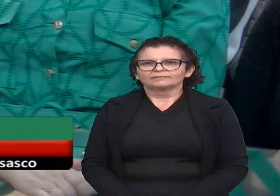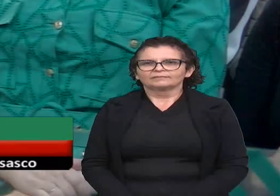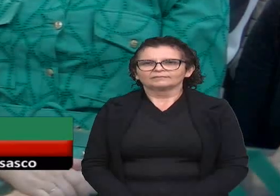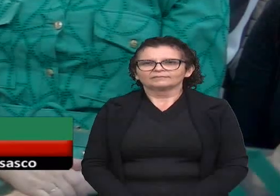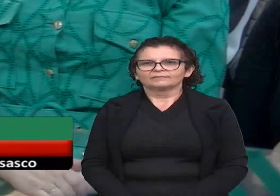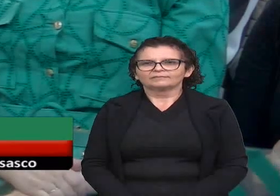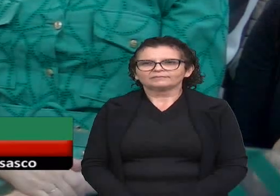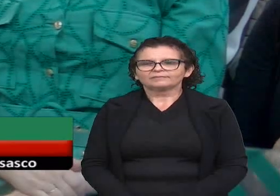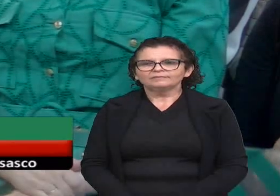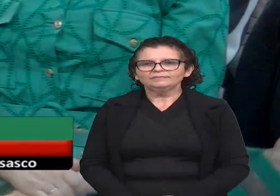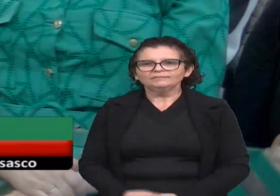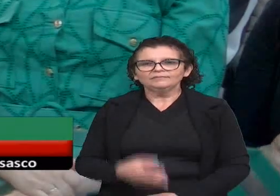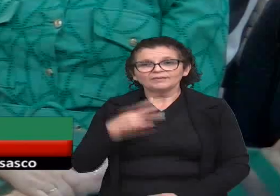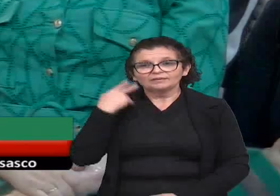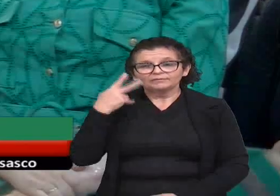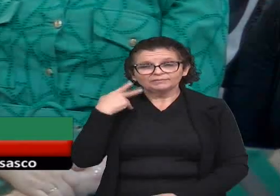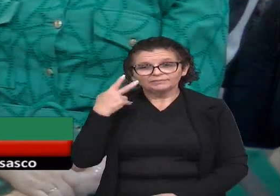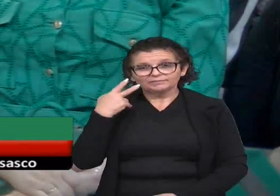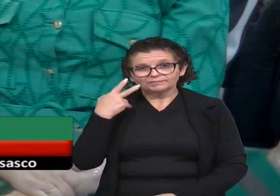Nobre vereadora,